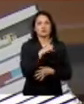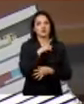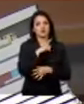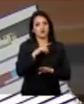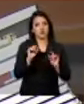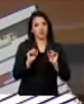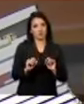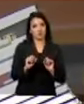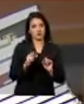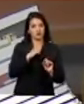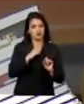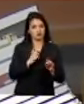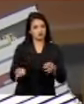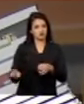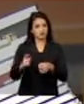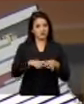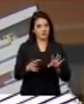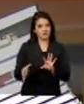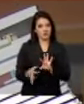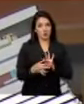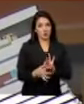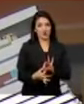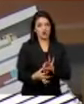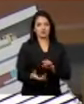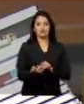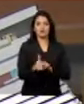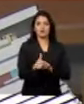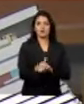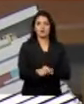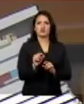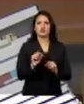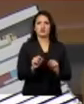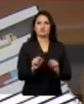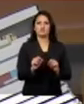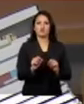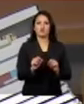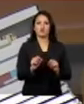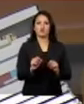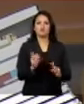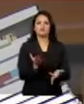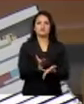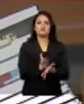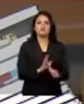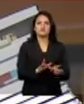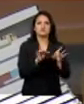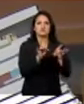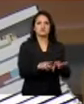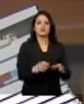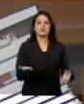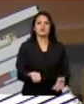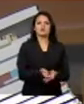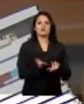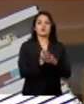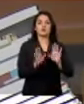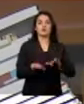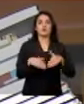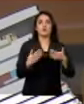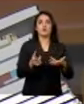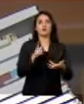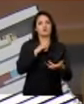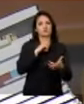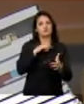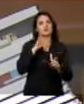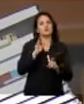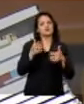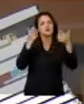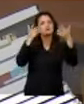vinculante, não comportando superação quando ausentes os pressupostos justificadores,